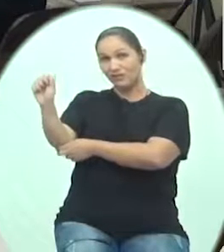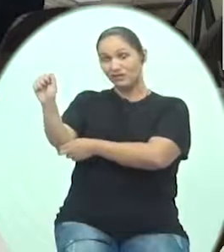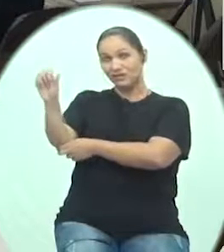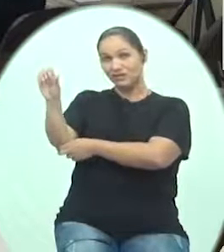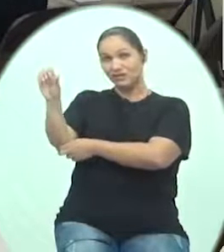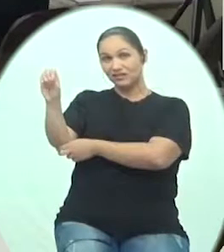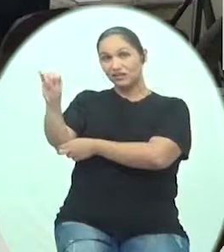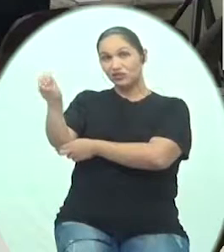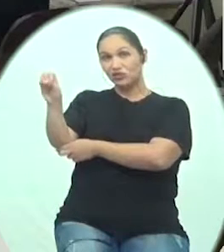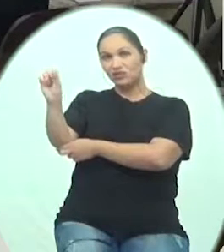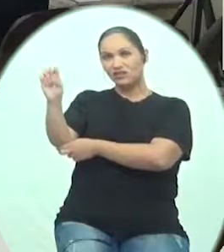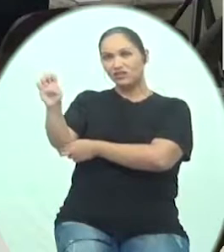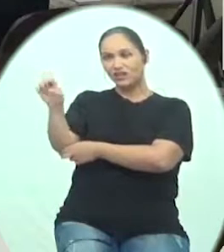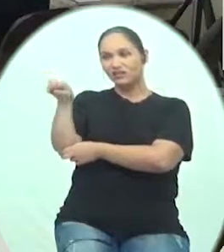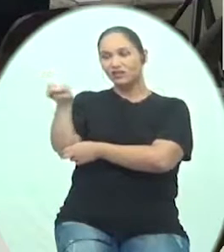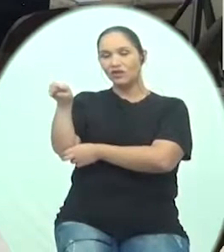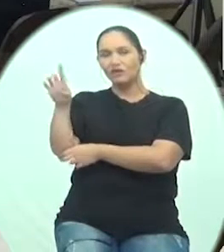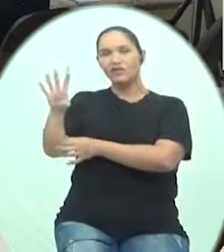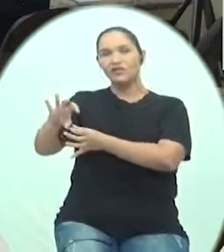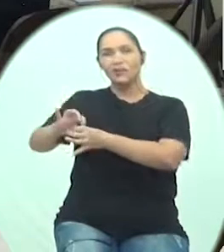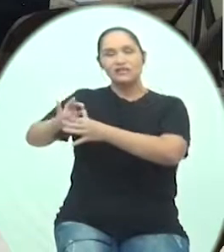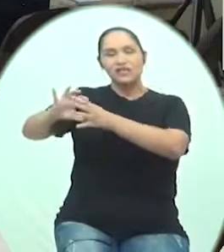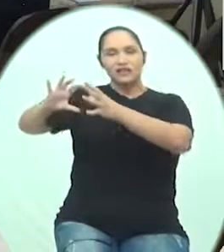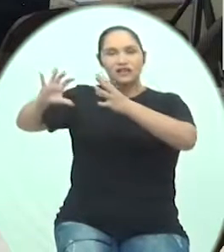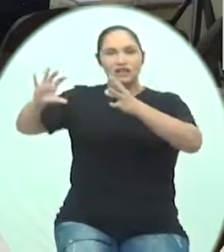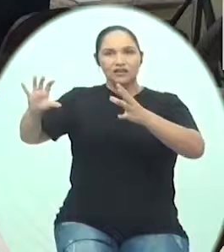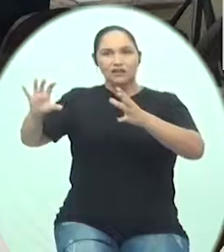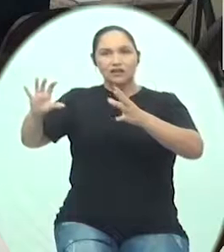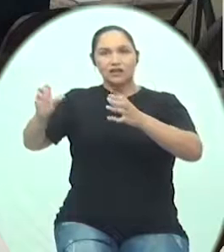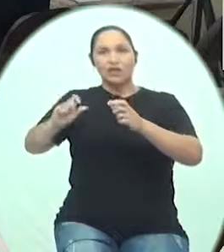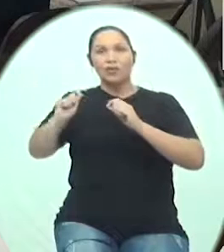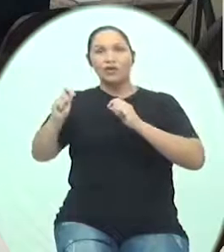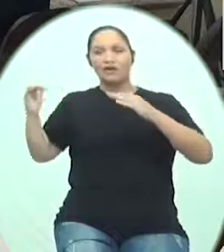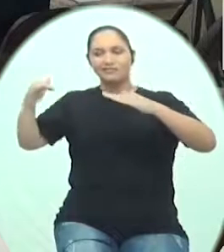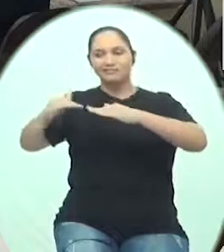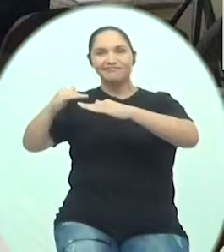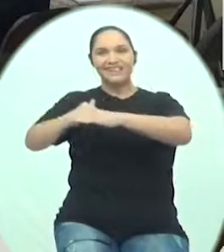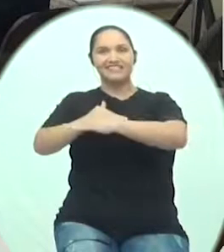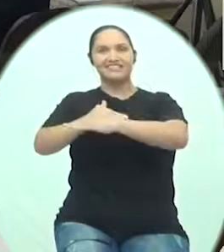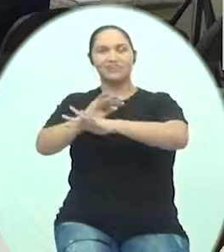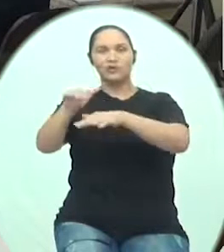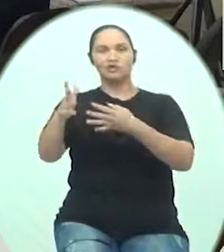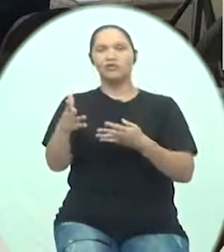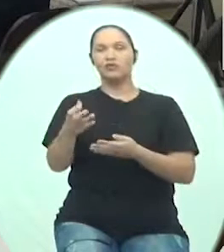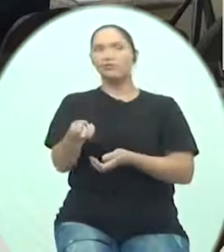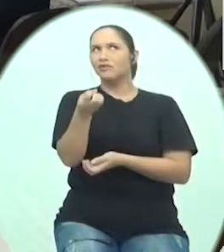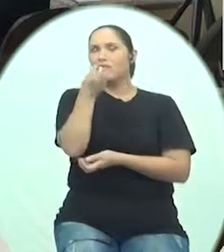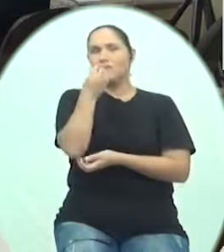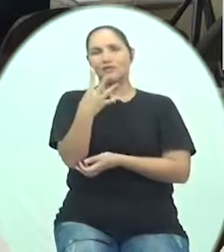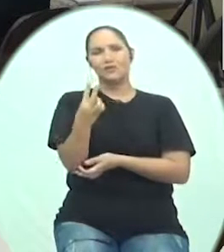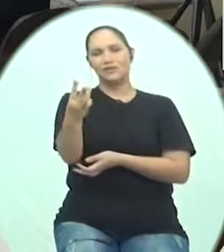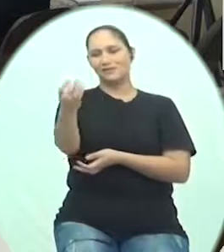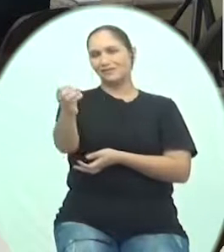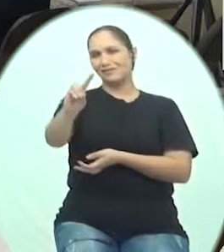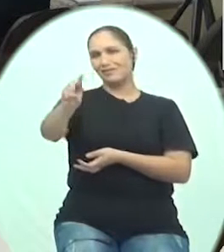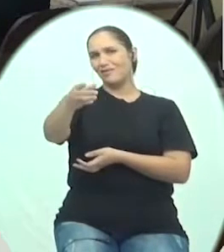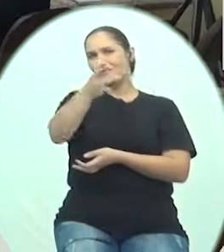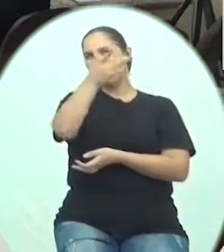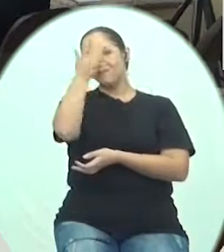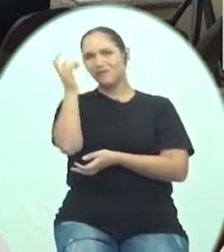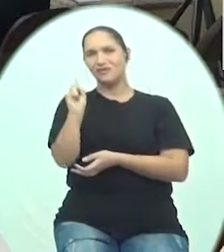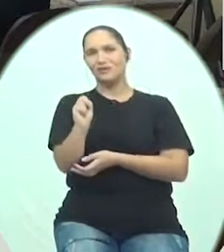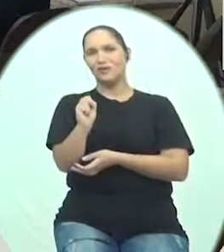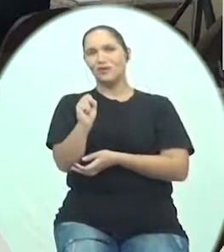região então eu vejo vários aspectos assim muito positivos essas 30.000 pessoas desses 15